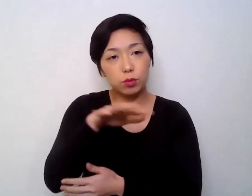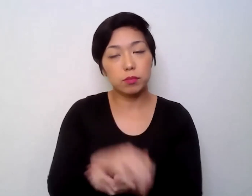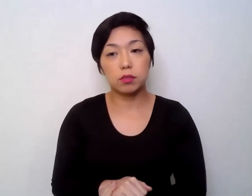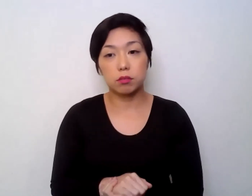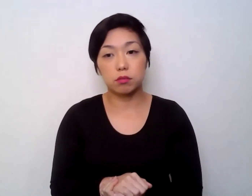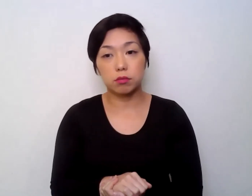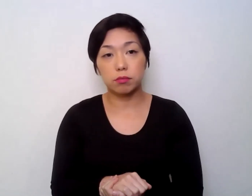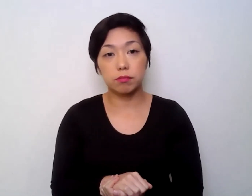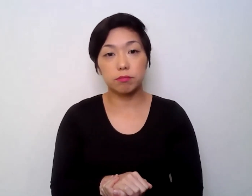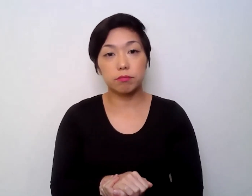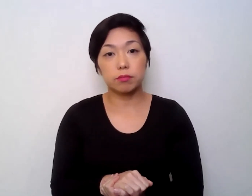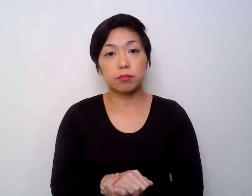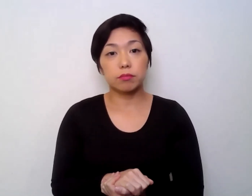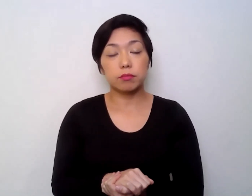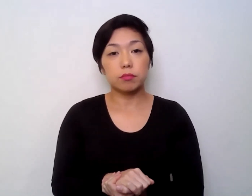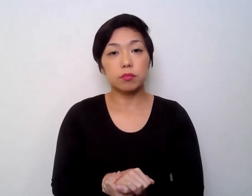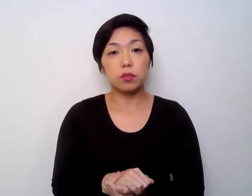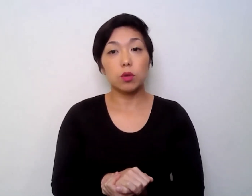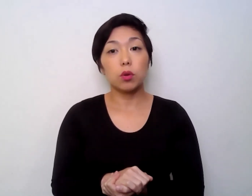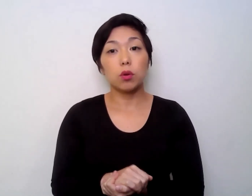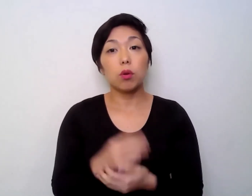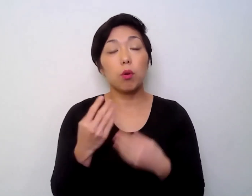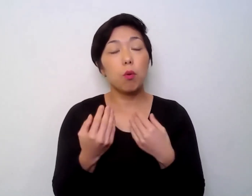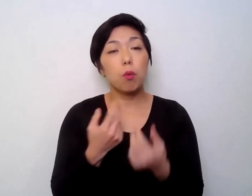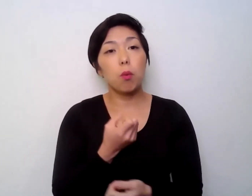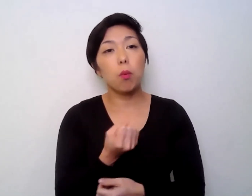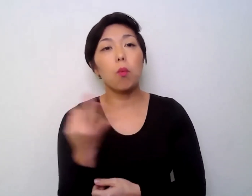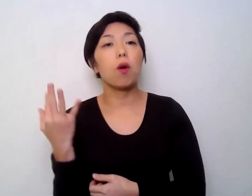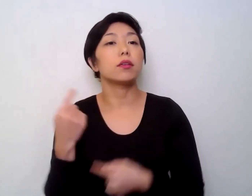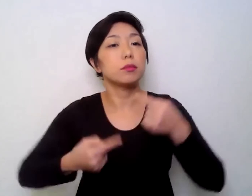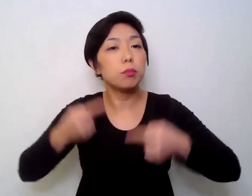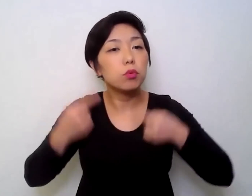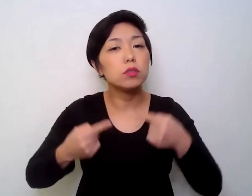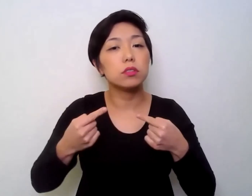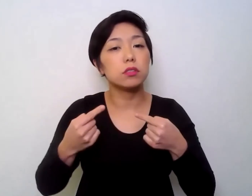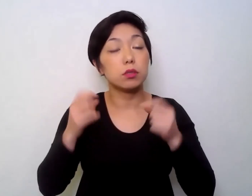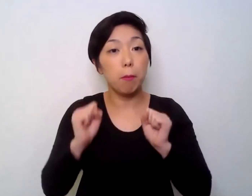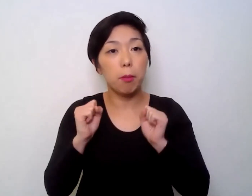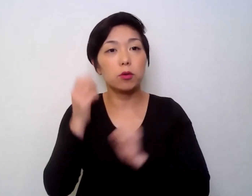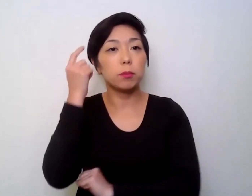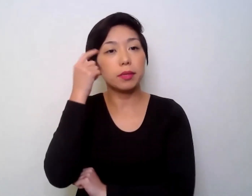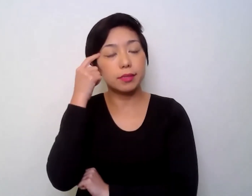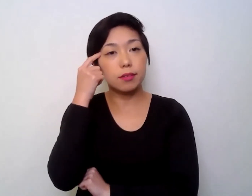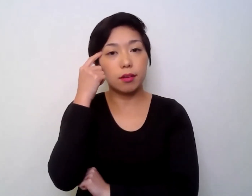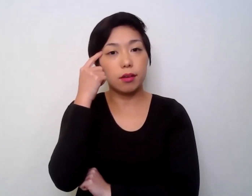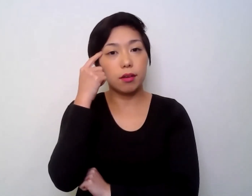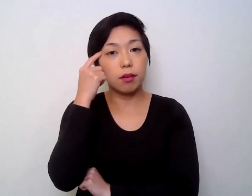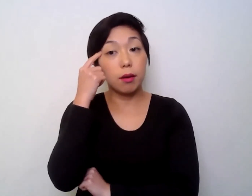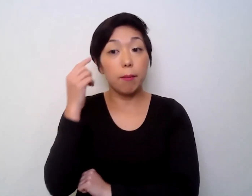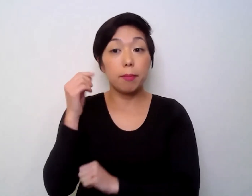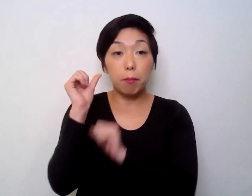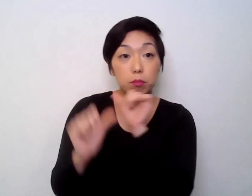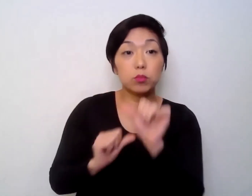estabelecer como a gente falou mesmo do corredor cultural ou mesmo das viradas que façam que a população que hoje frequenta